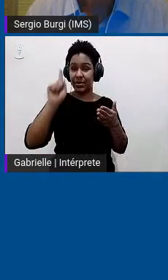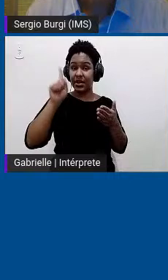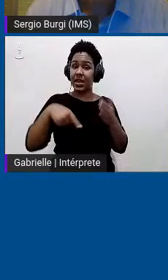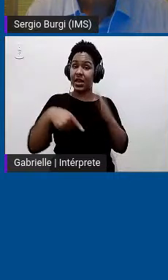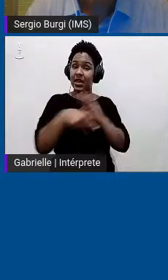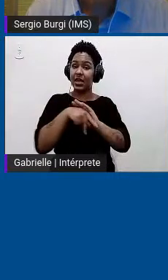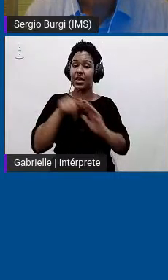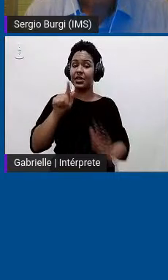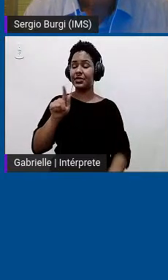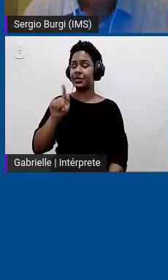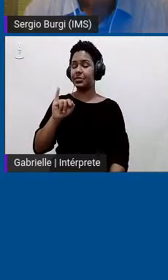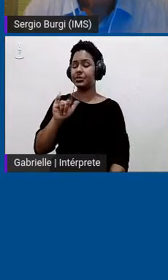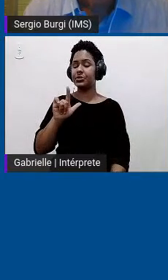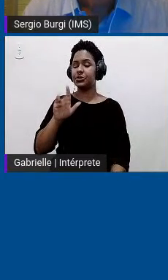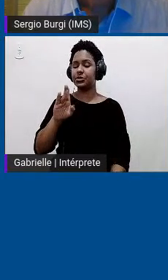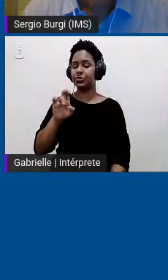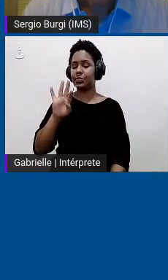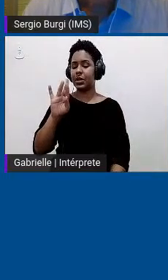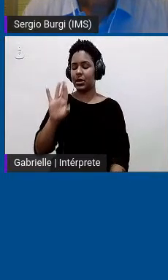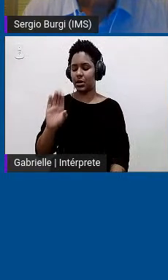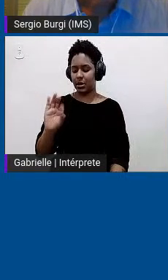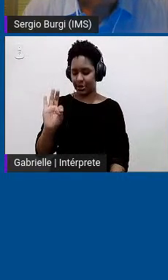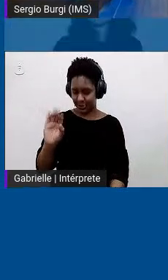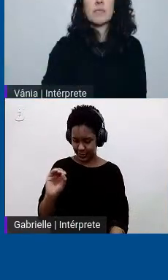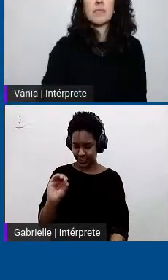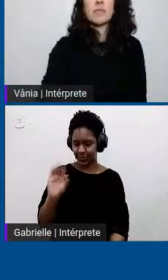de Gilberto Ferrez.